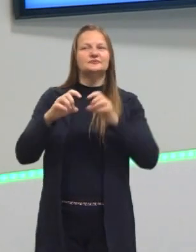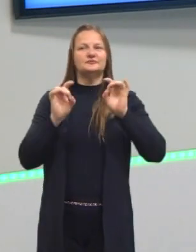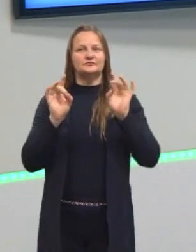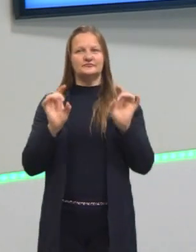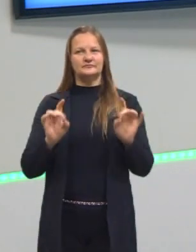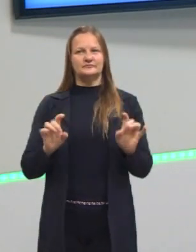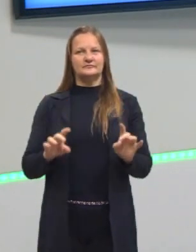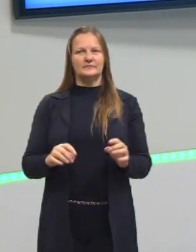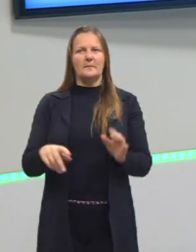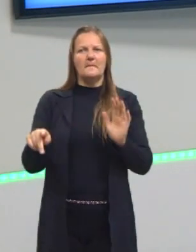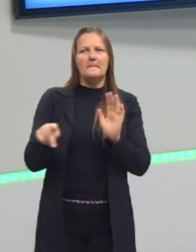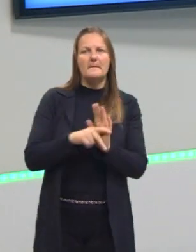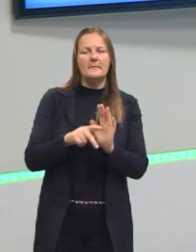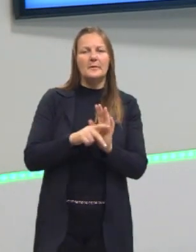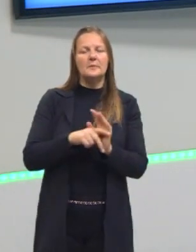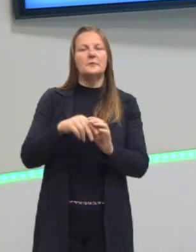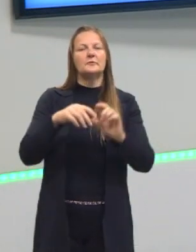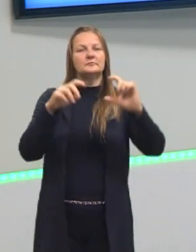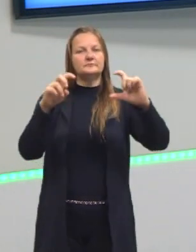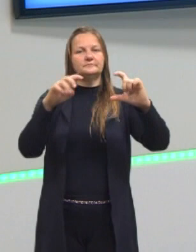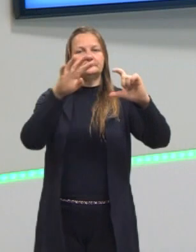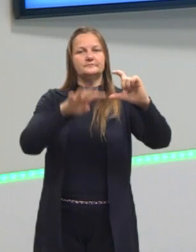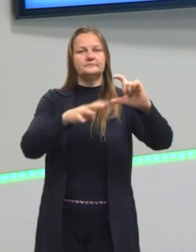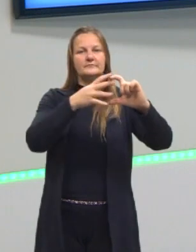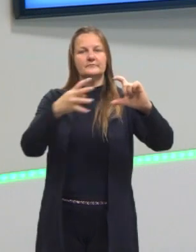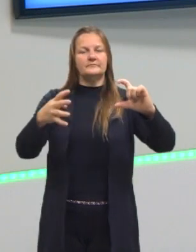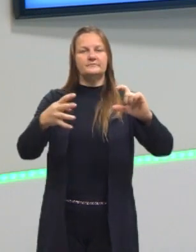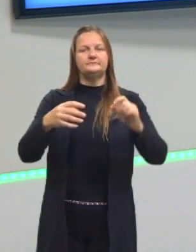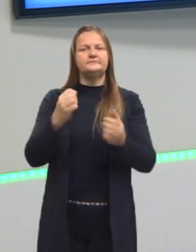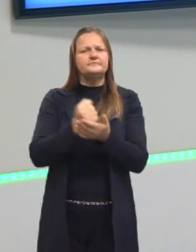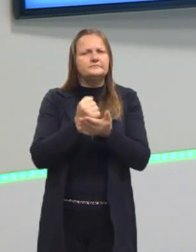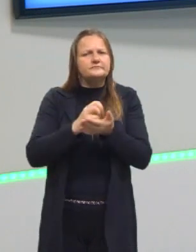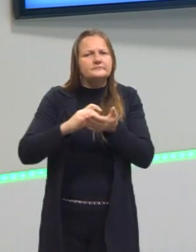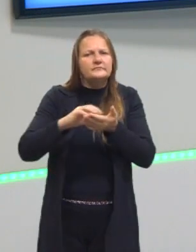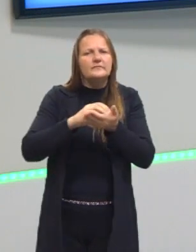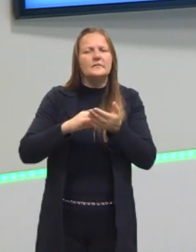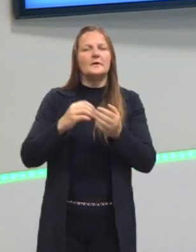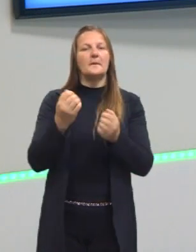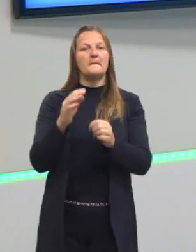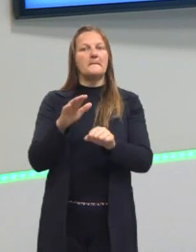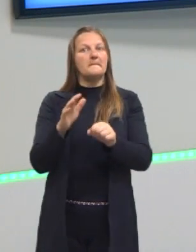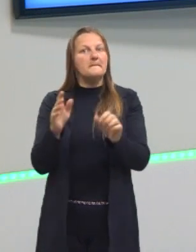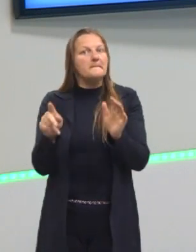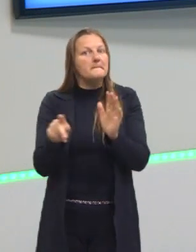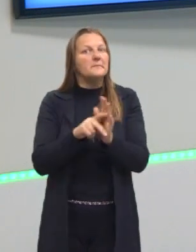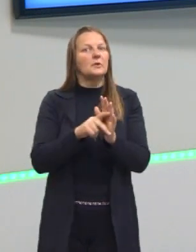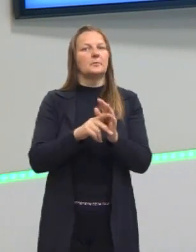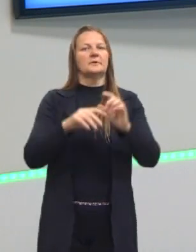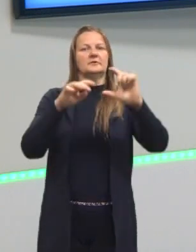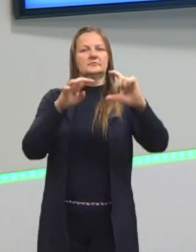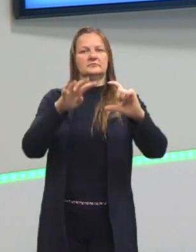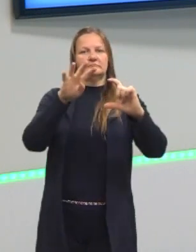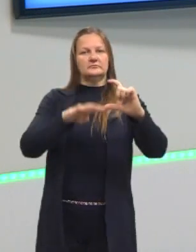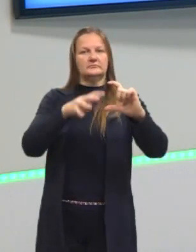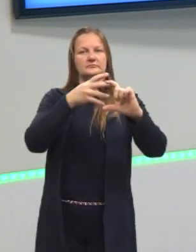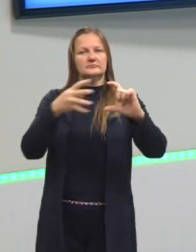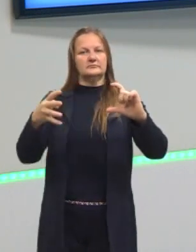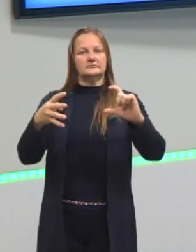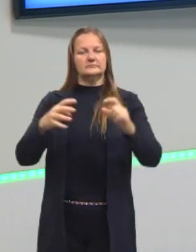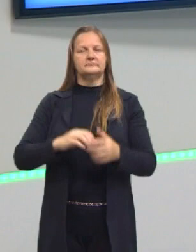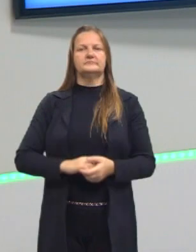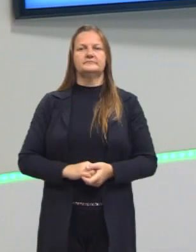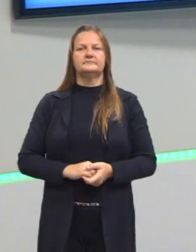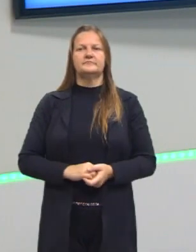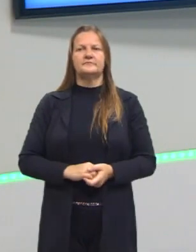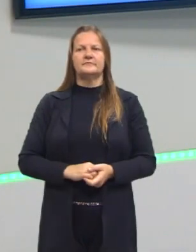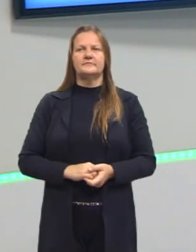de matrizes e também vamos estudar algumas operações importantes envolvendo as nossas matrizes Então